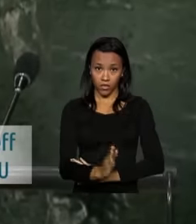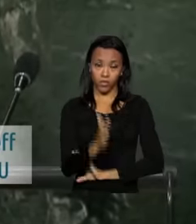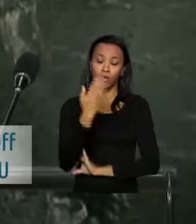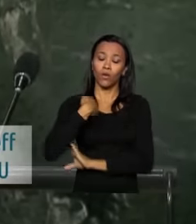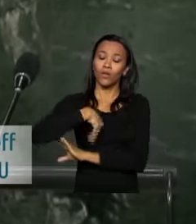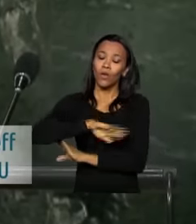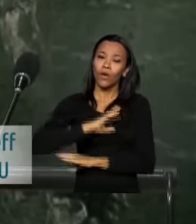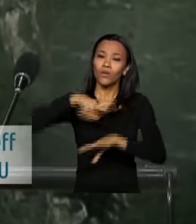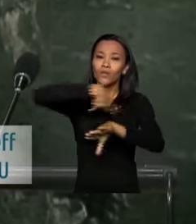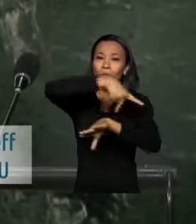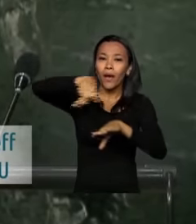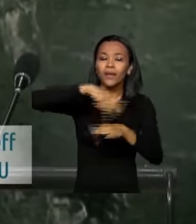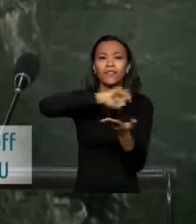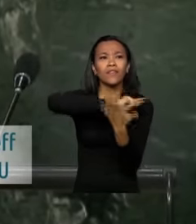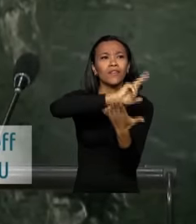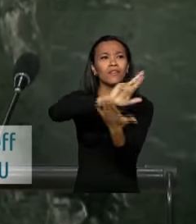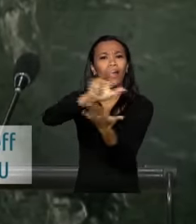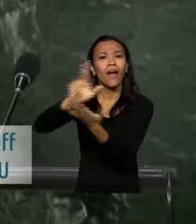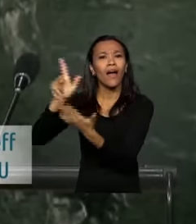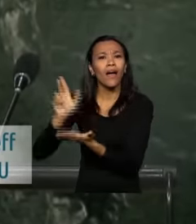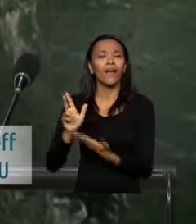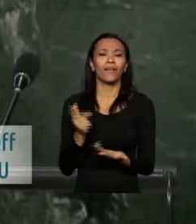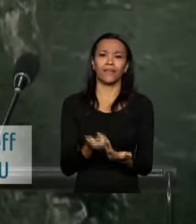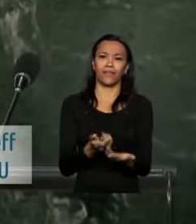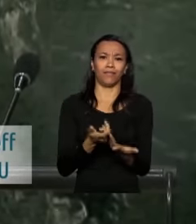país multiétnico.